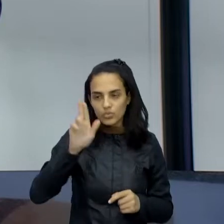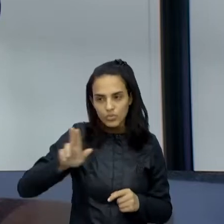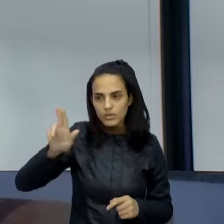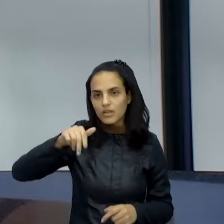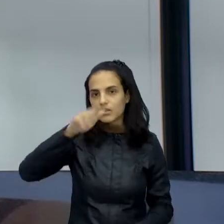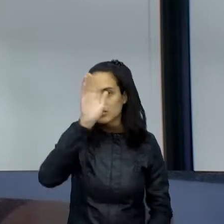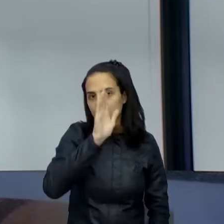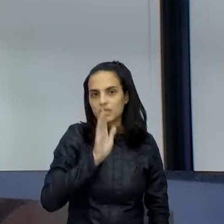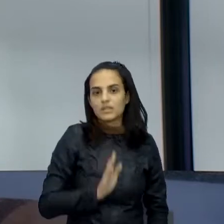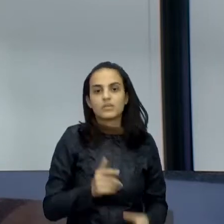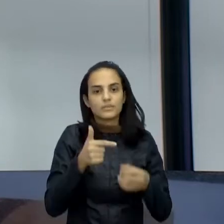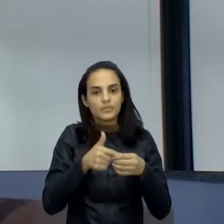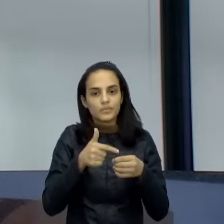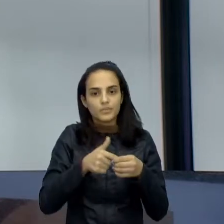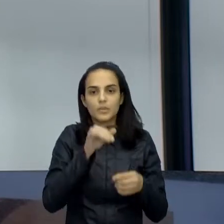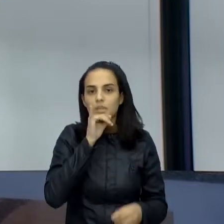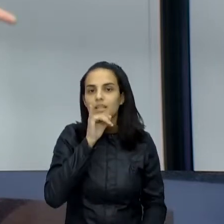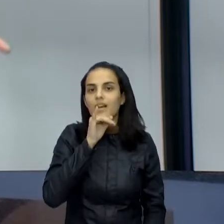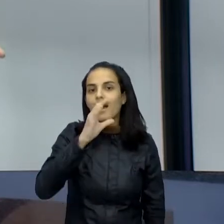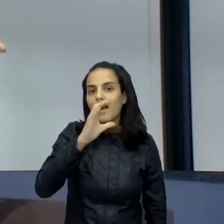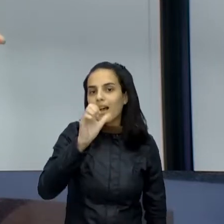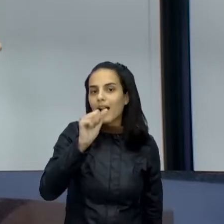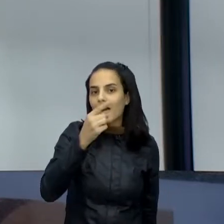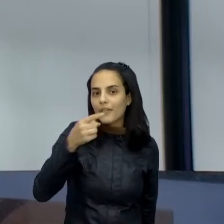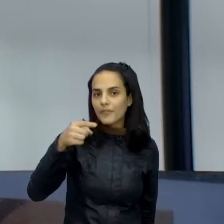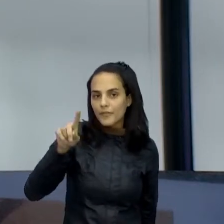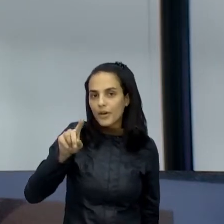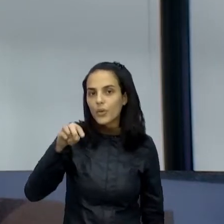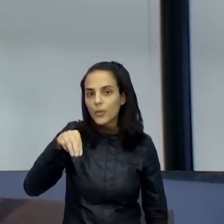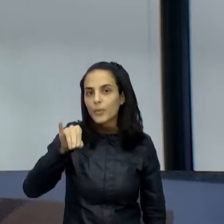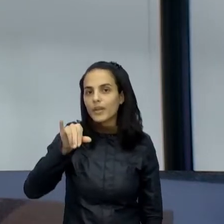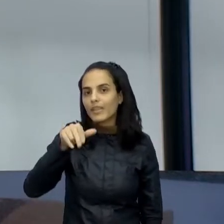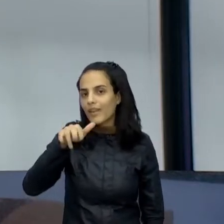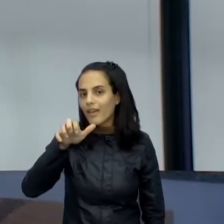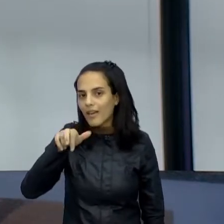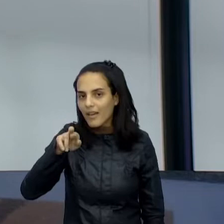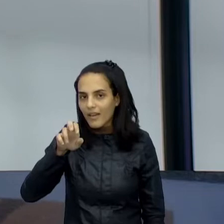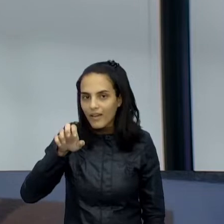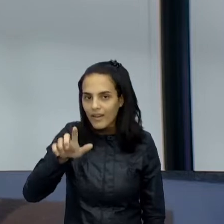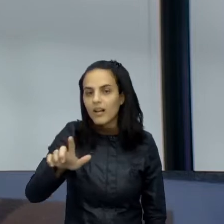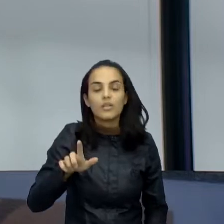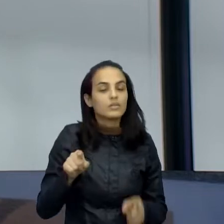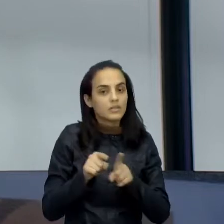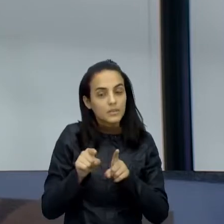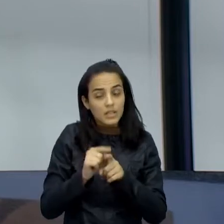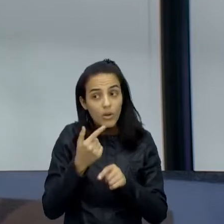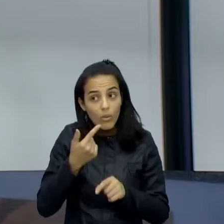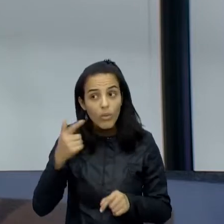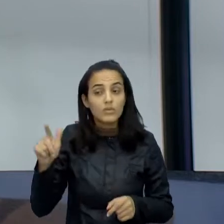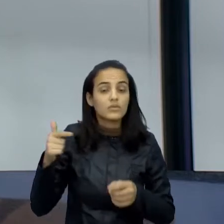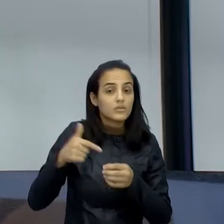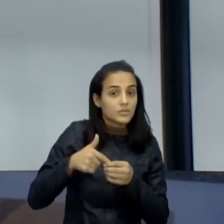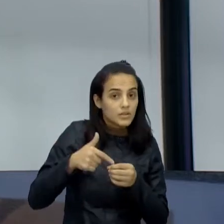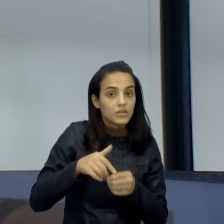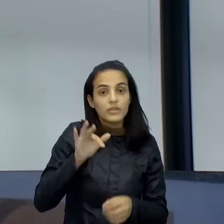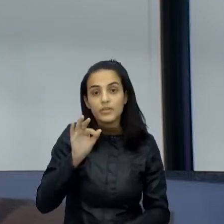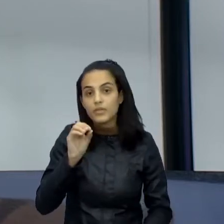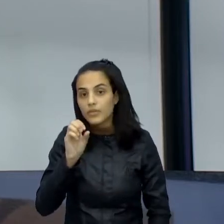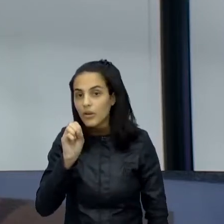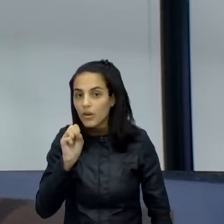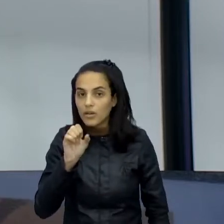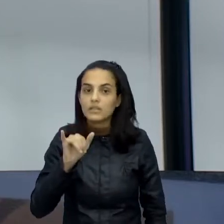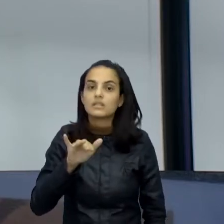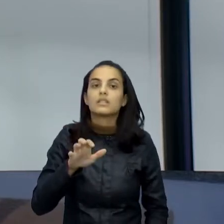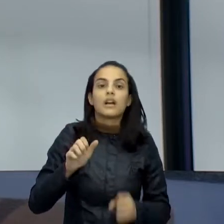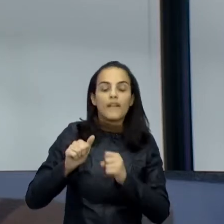de combustível do tipo carvão mineral, né? Que é também outro combustível fóssil, porque os combustíveis elas